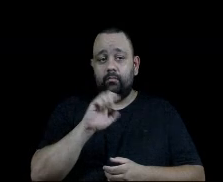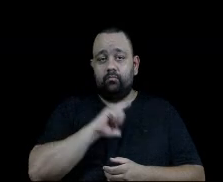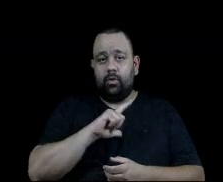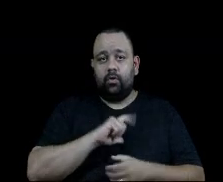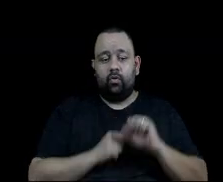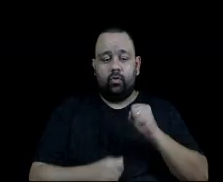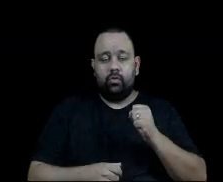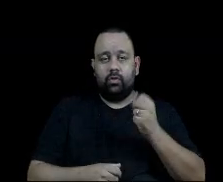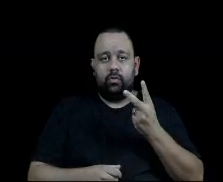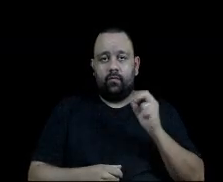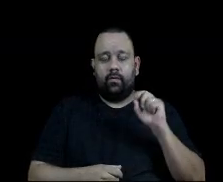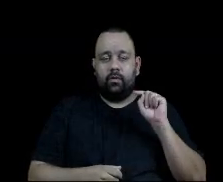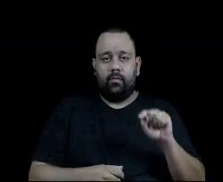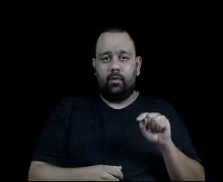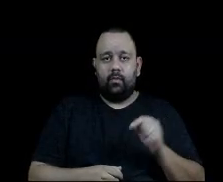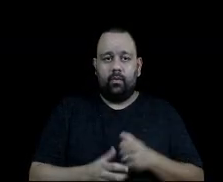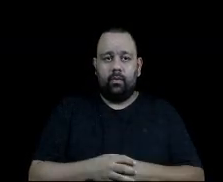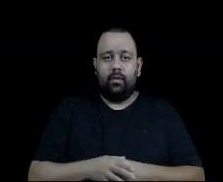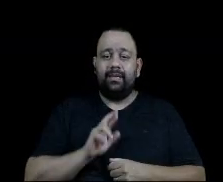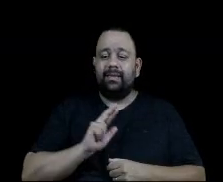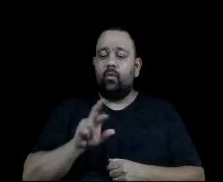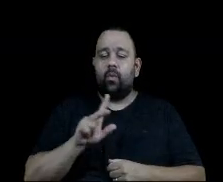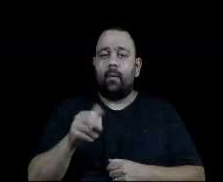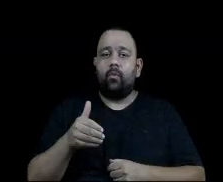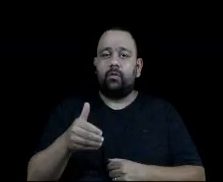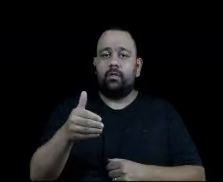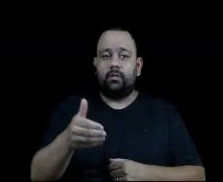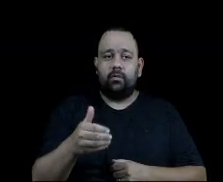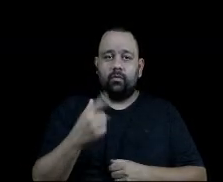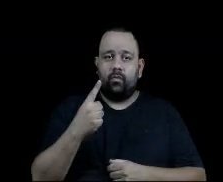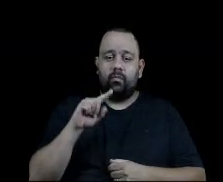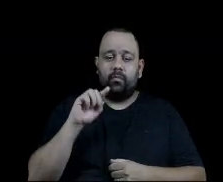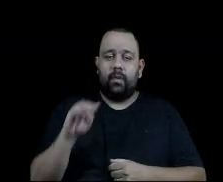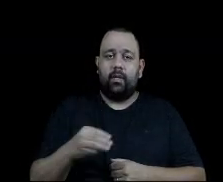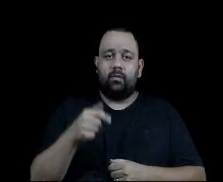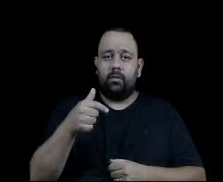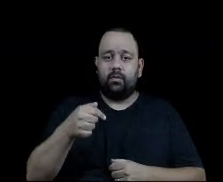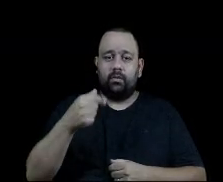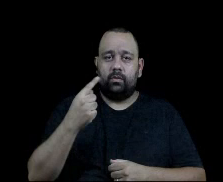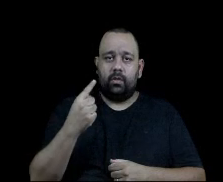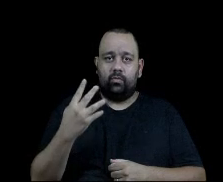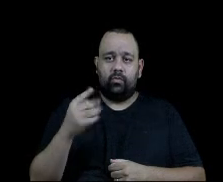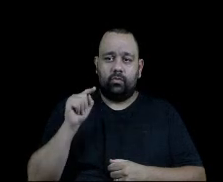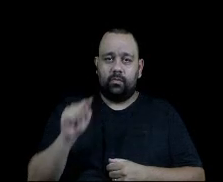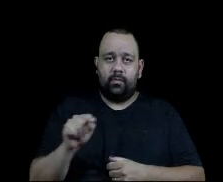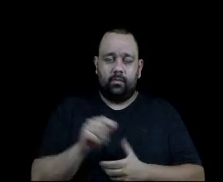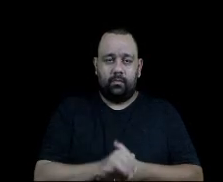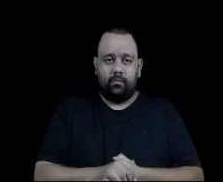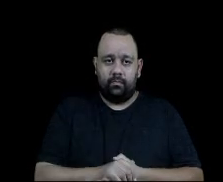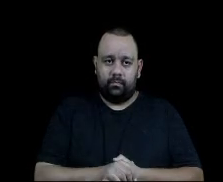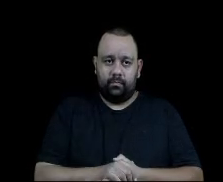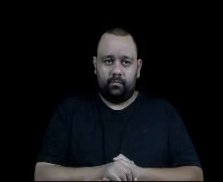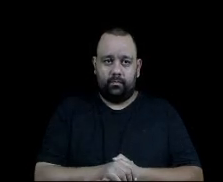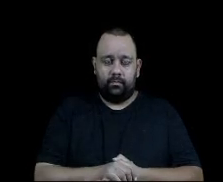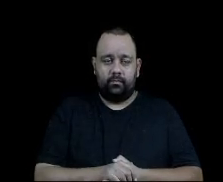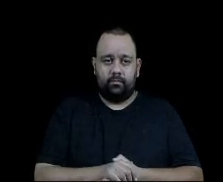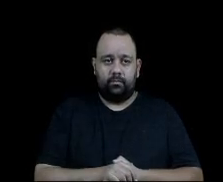O SAI, processados, 820.000, e não processados,